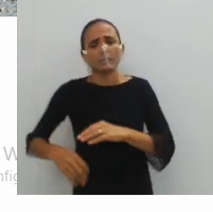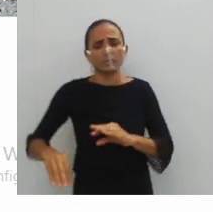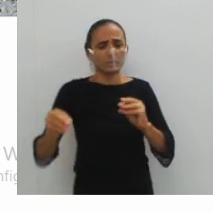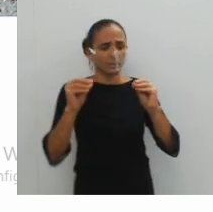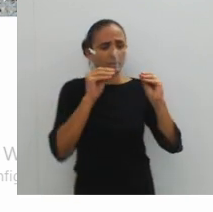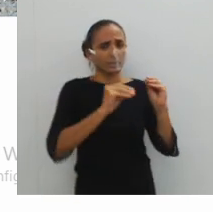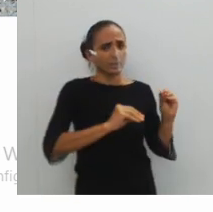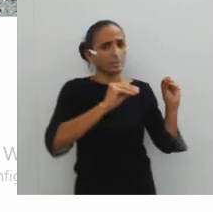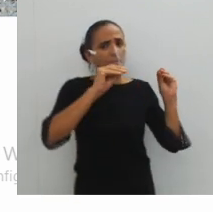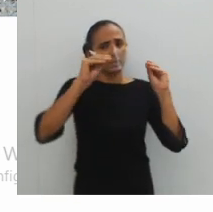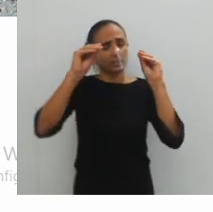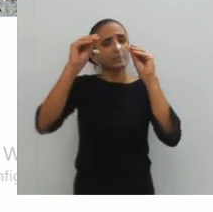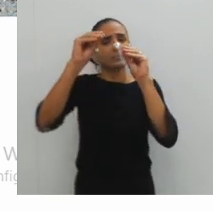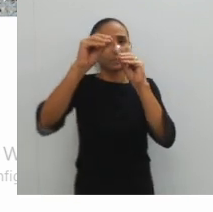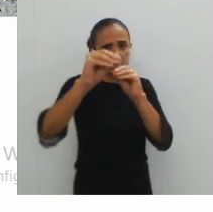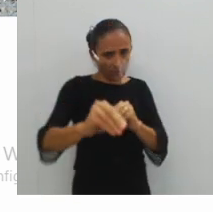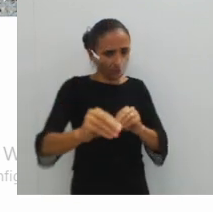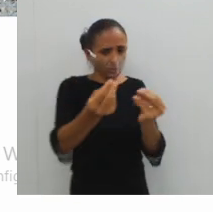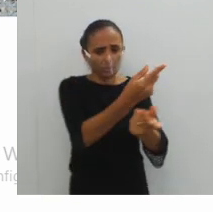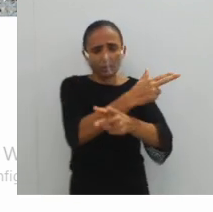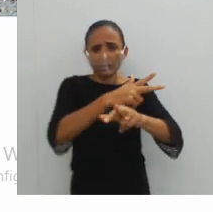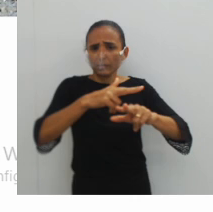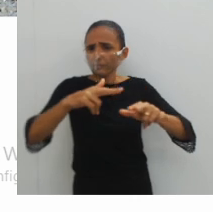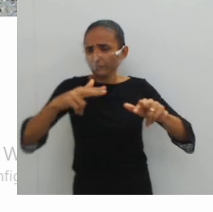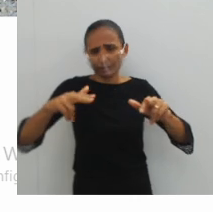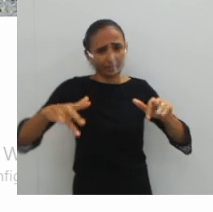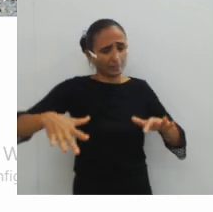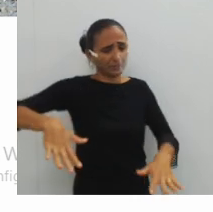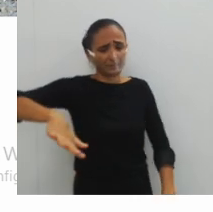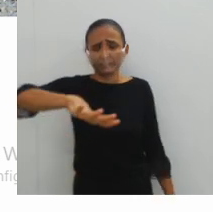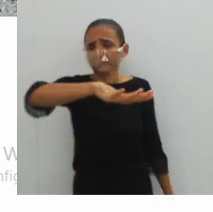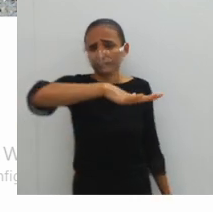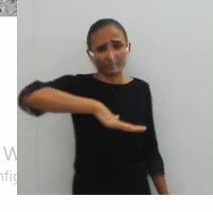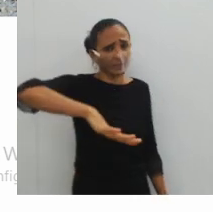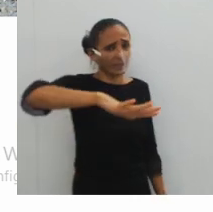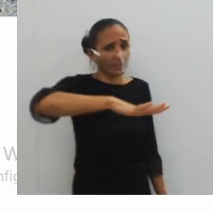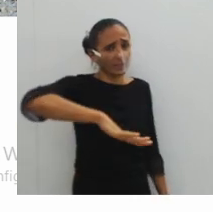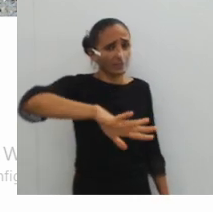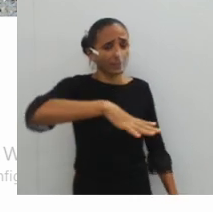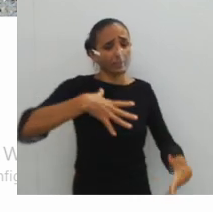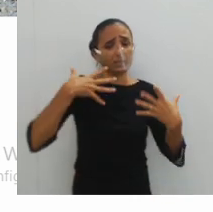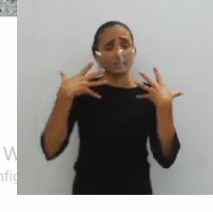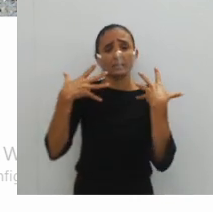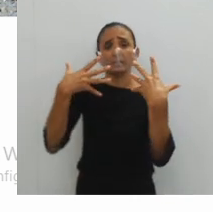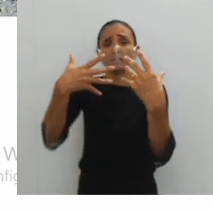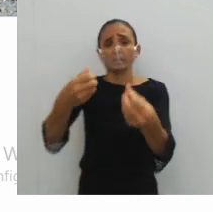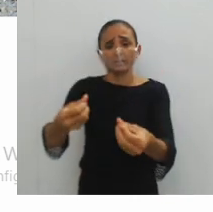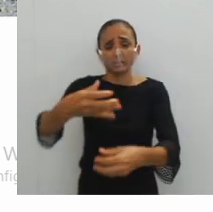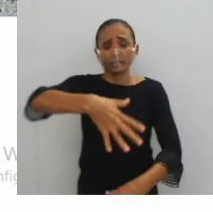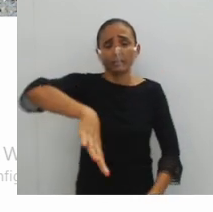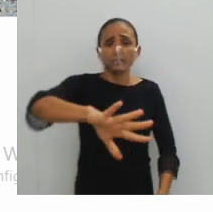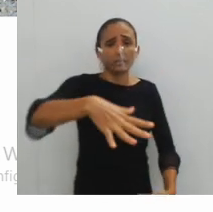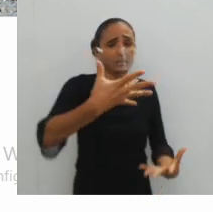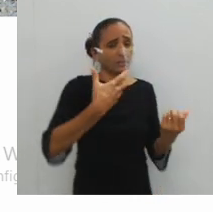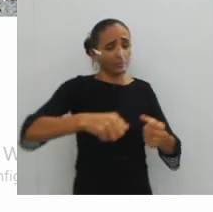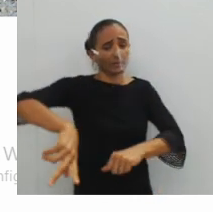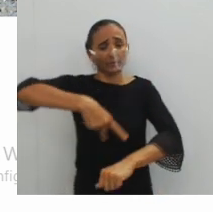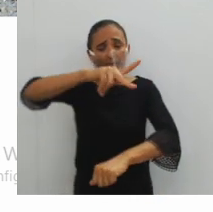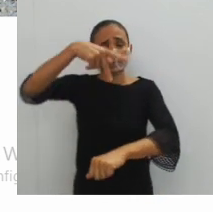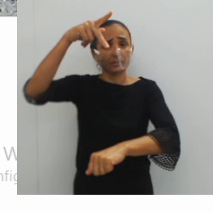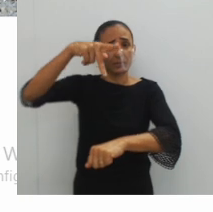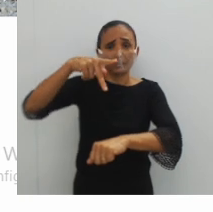refugiados, sejam eles das diversas maneiras, e eles são recebidos, eles são acolhidos pelos